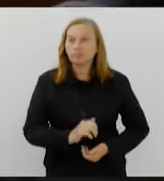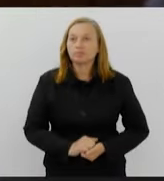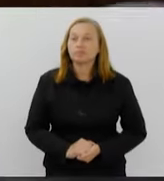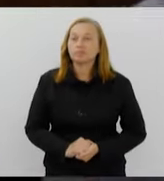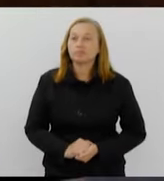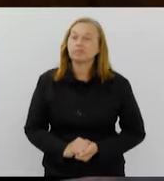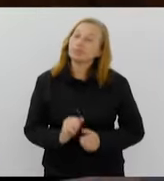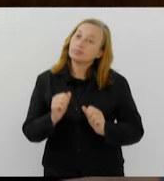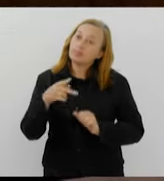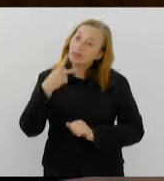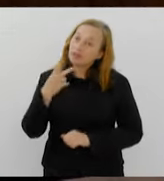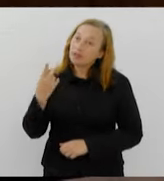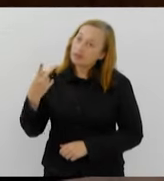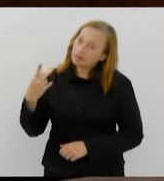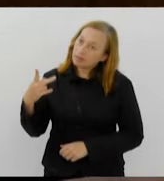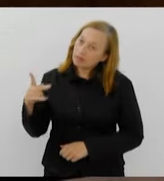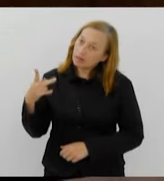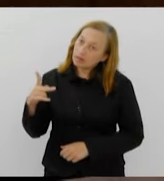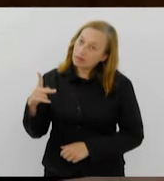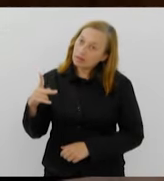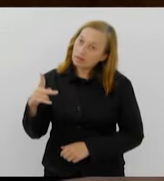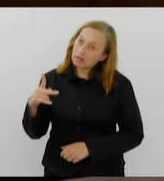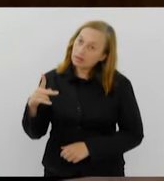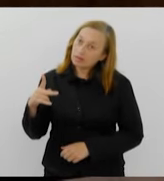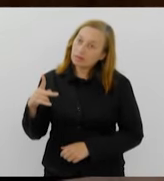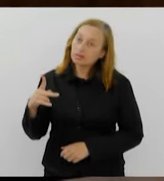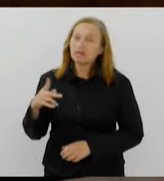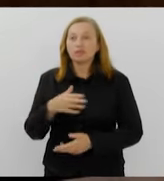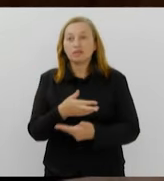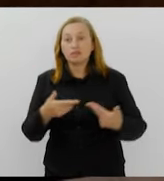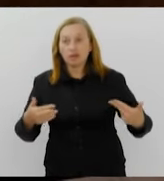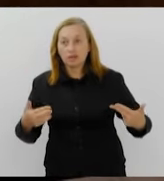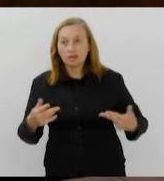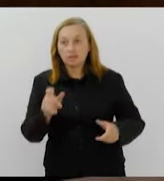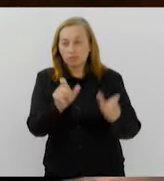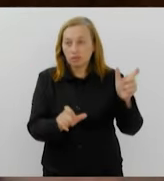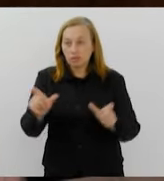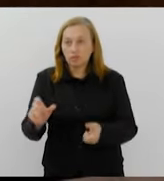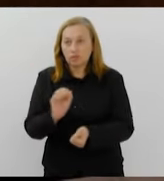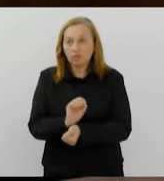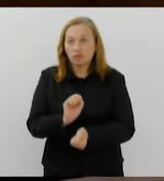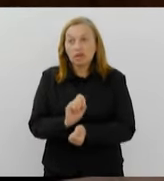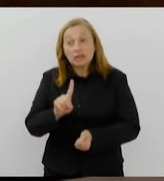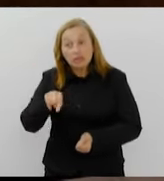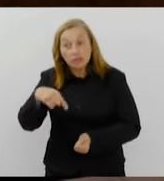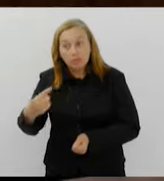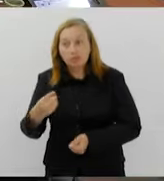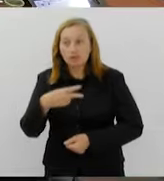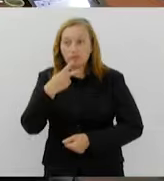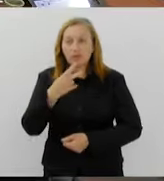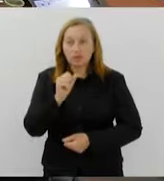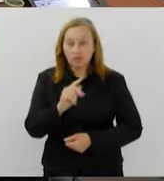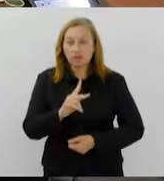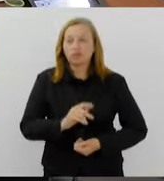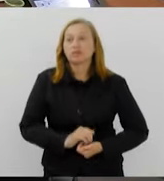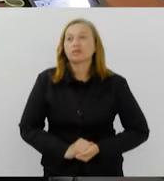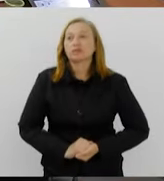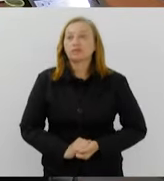pronunciamento dele tem outras pessoas aguardando eu falo logo depois do am tá